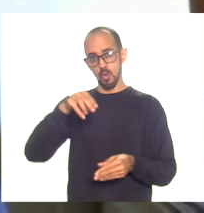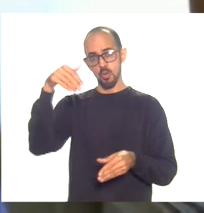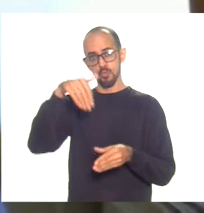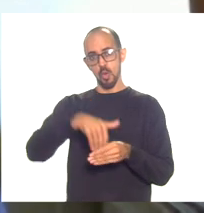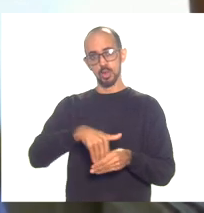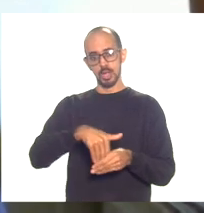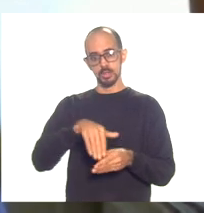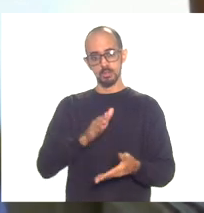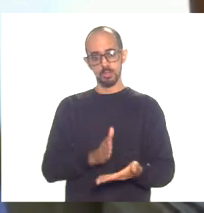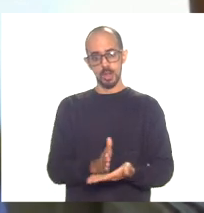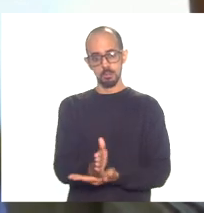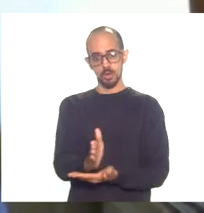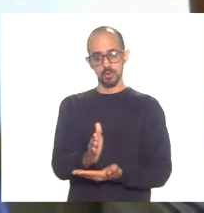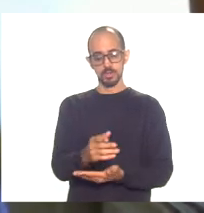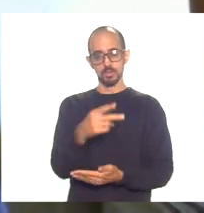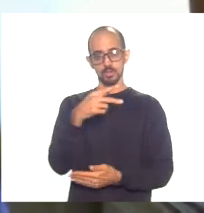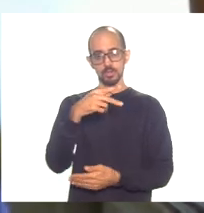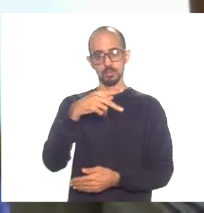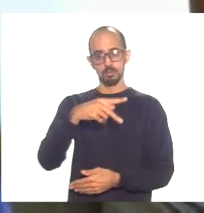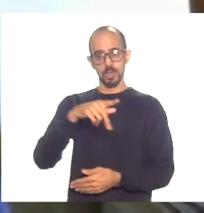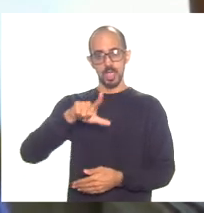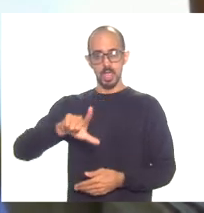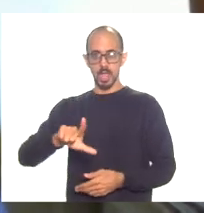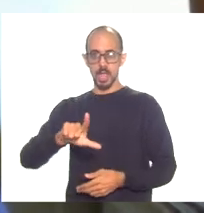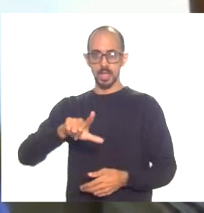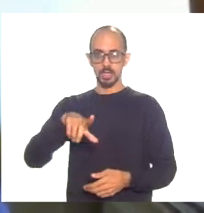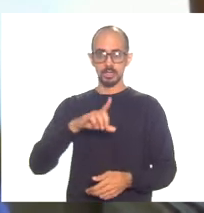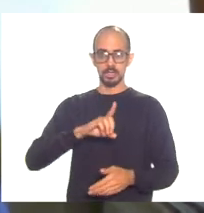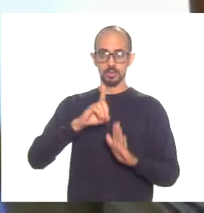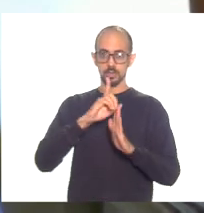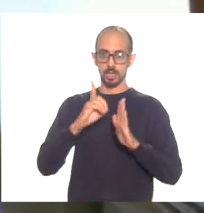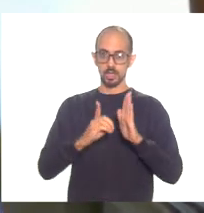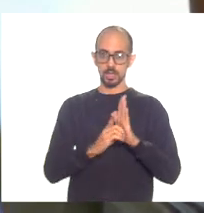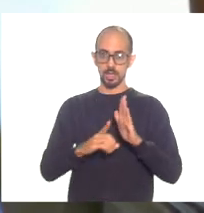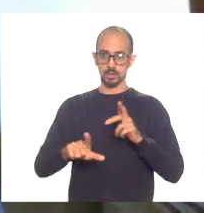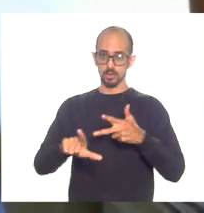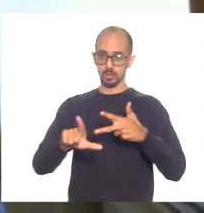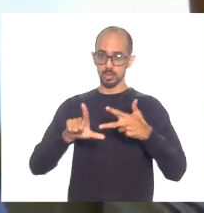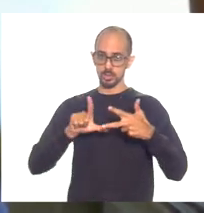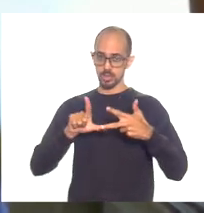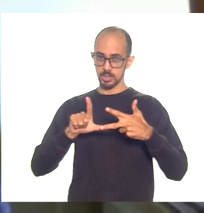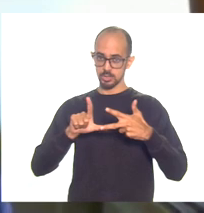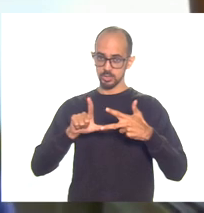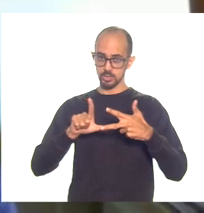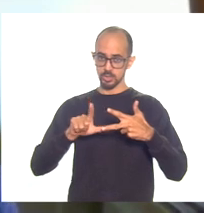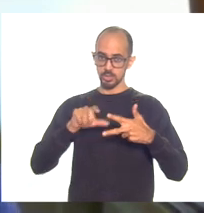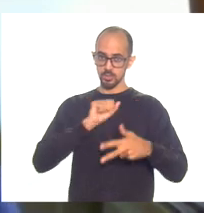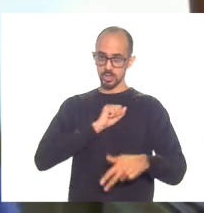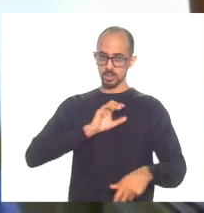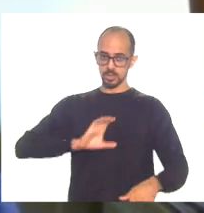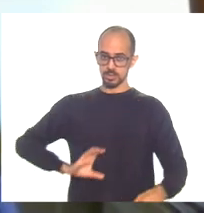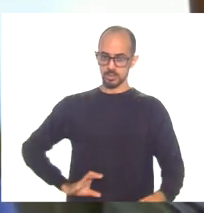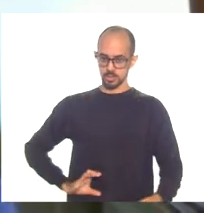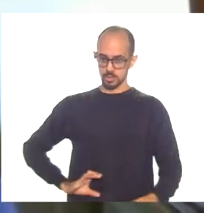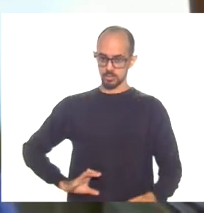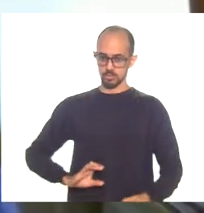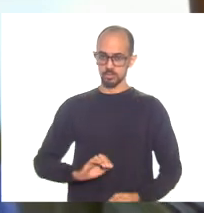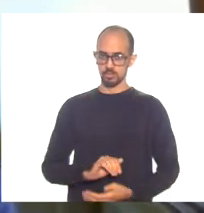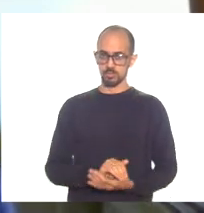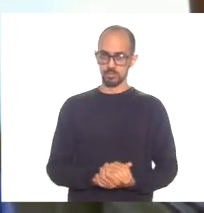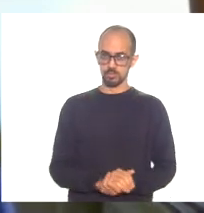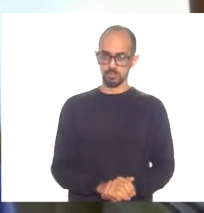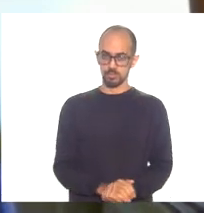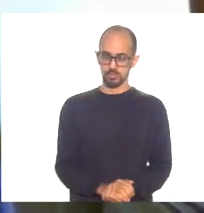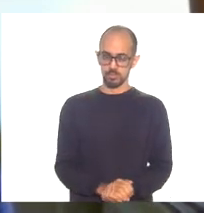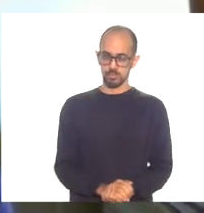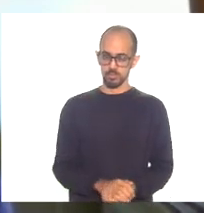pela aprovação do projeto de decreto legislativo do deputado André Siciliano,